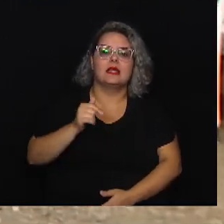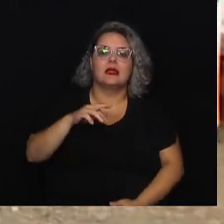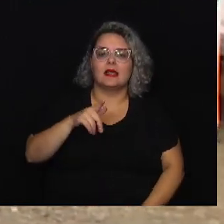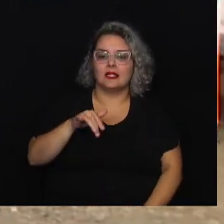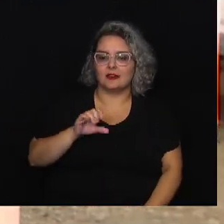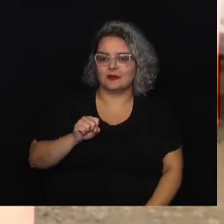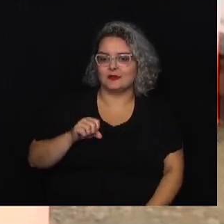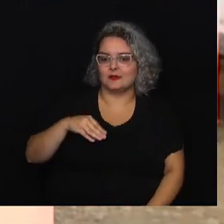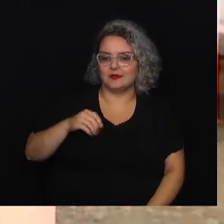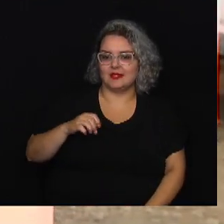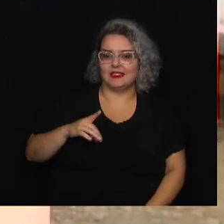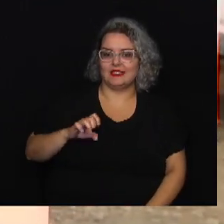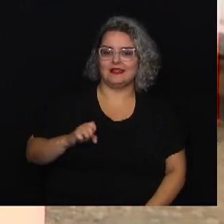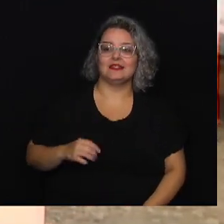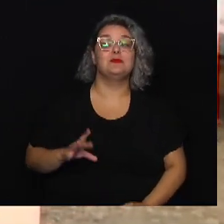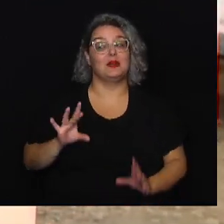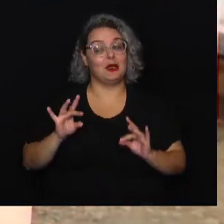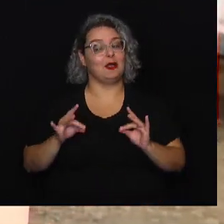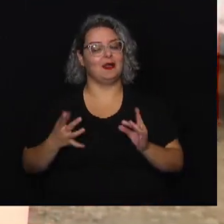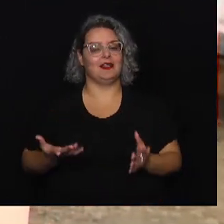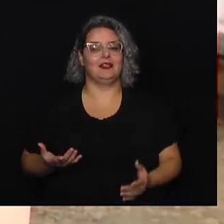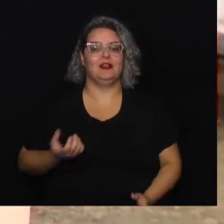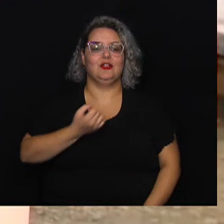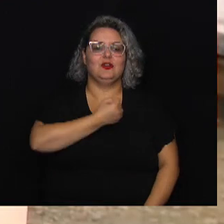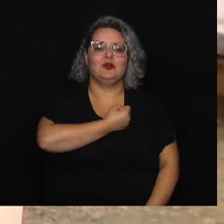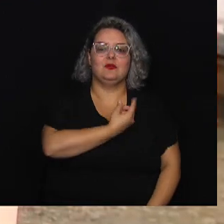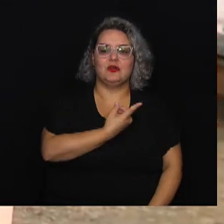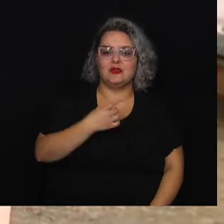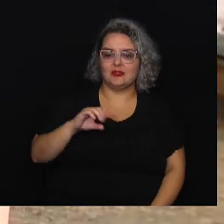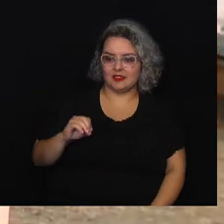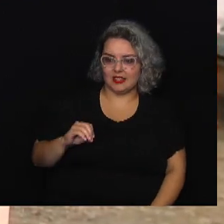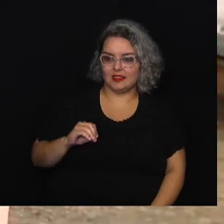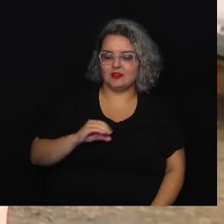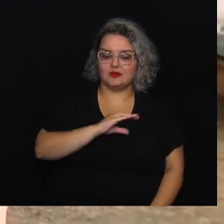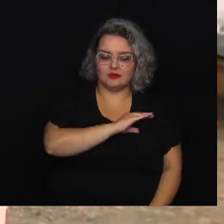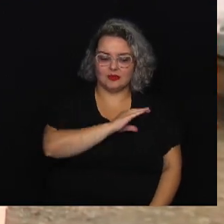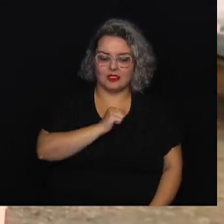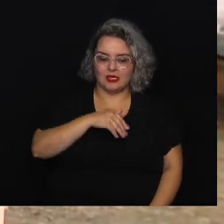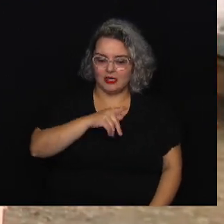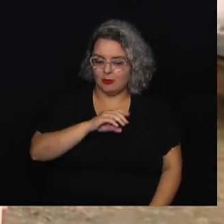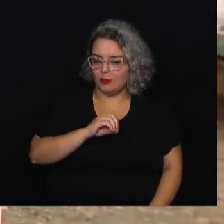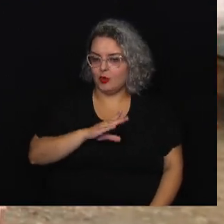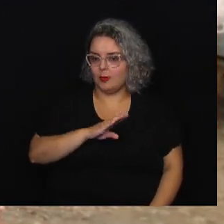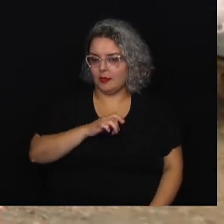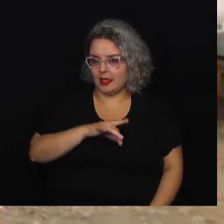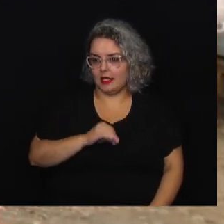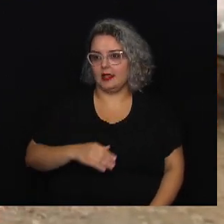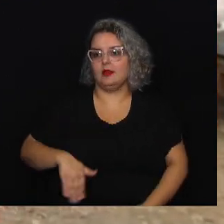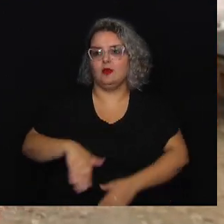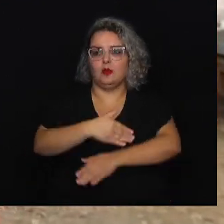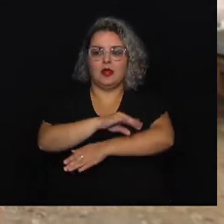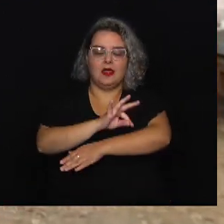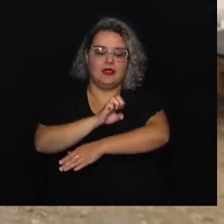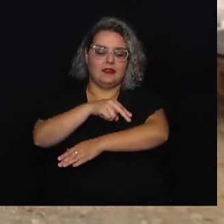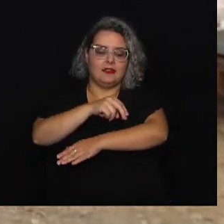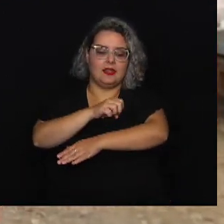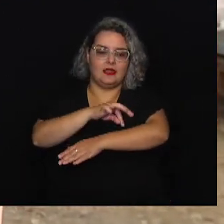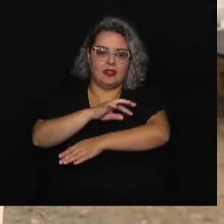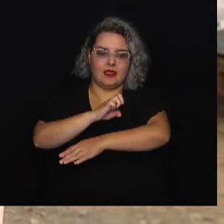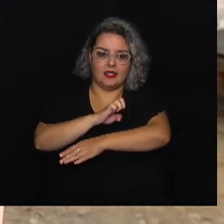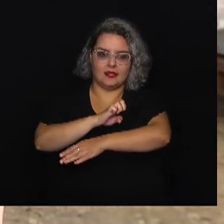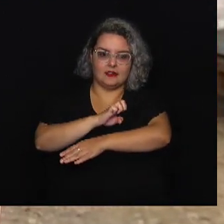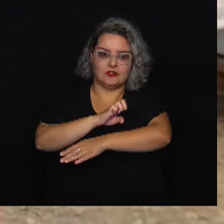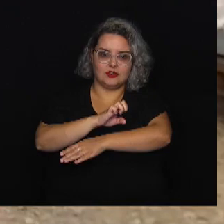viu, Monique? Número 10, Jardim Marisa, região do Campo Belo. Então, Rua Tenente Polícia Militar Carlos